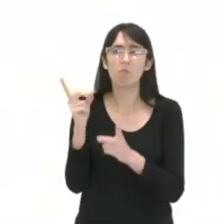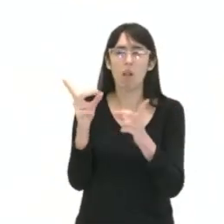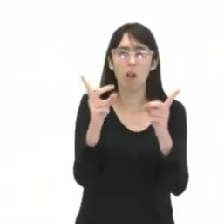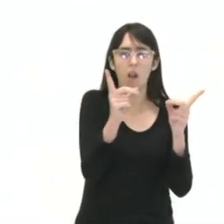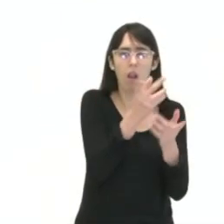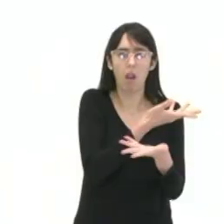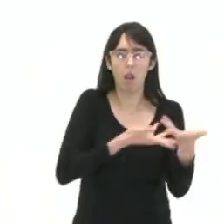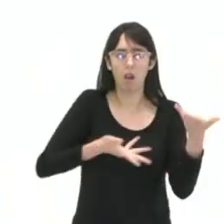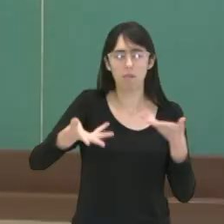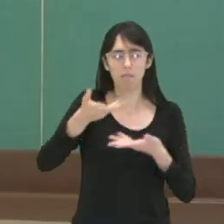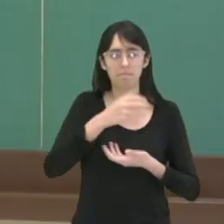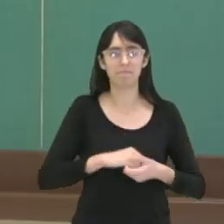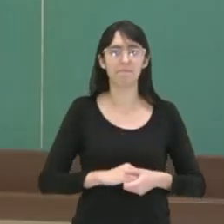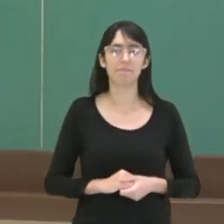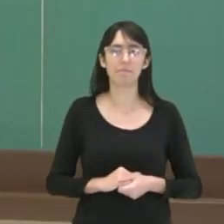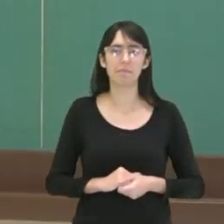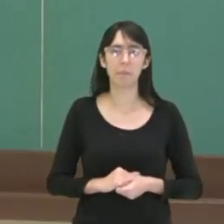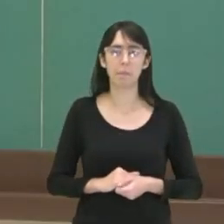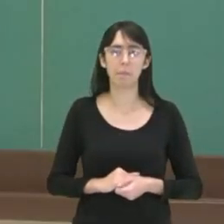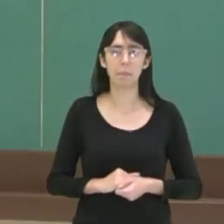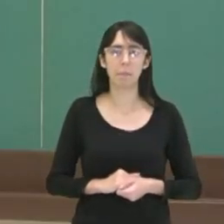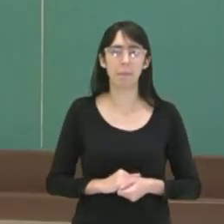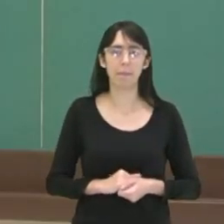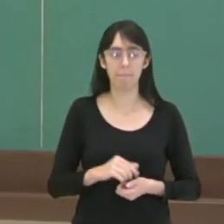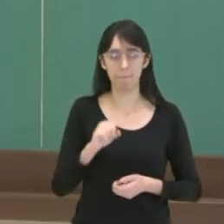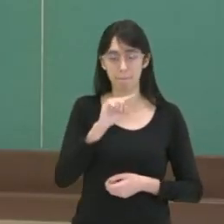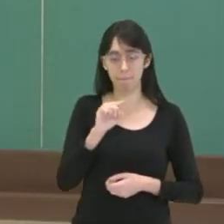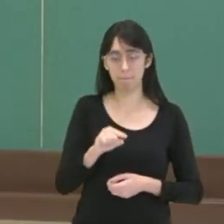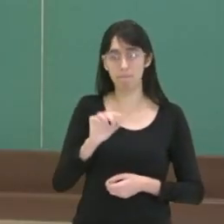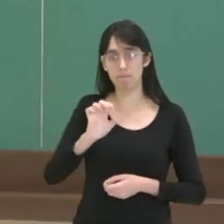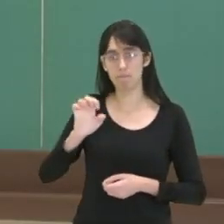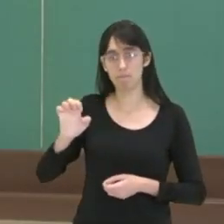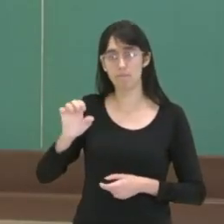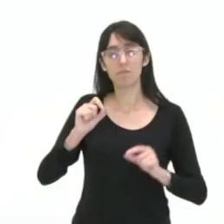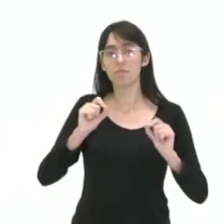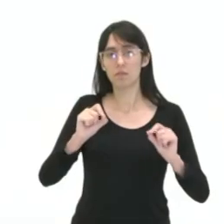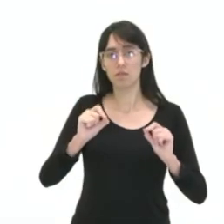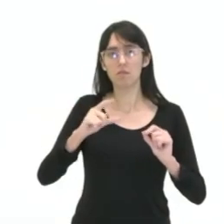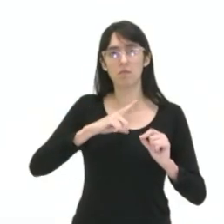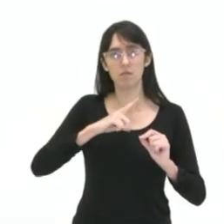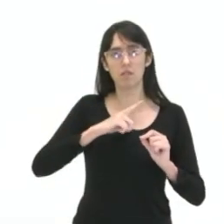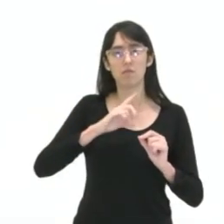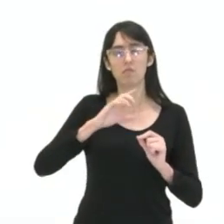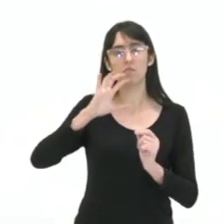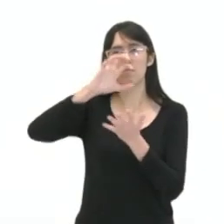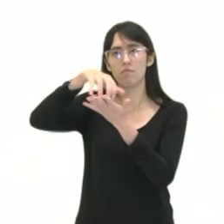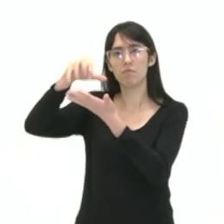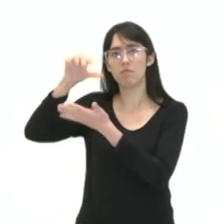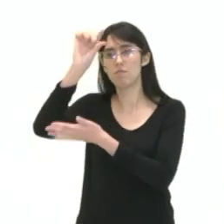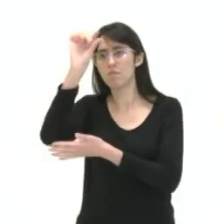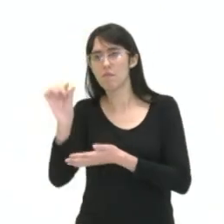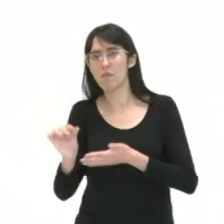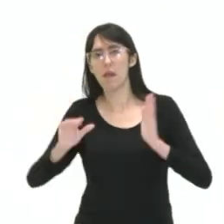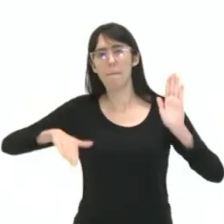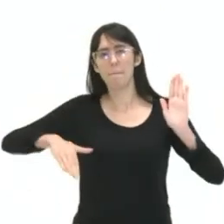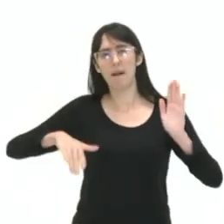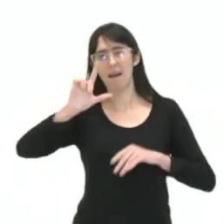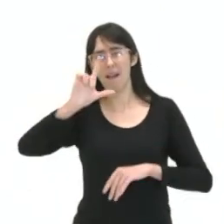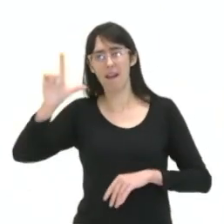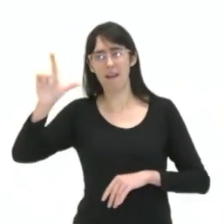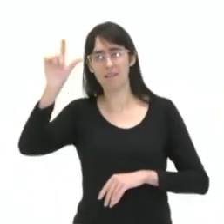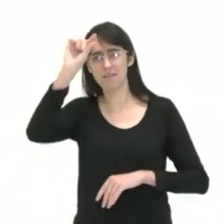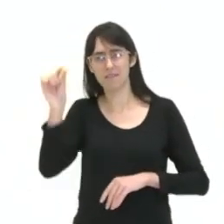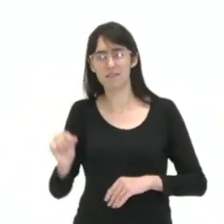a China. As zonas econômicas especiais foram instaladas na faixa litorânea do país, onde tem uma